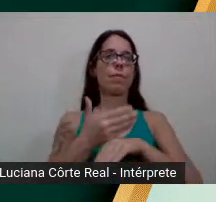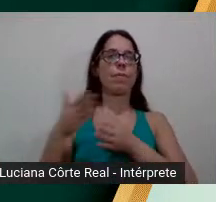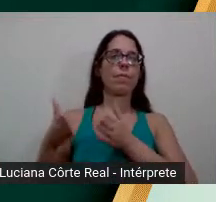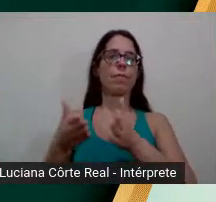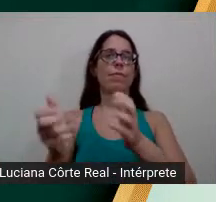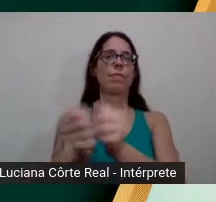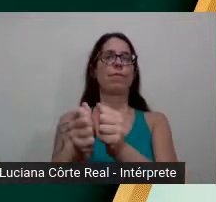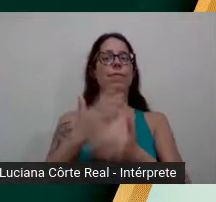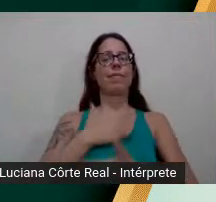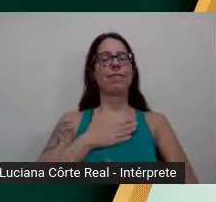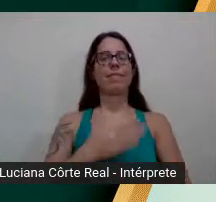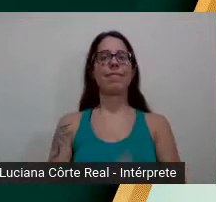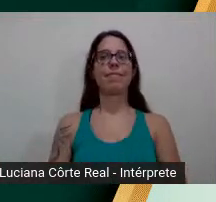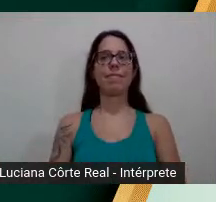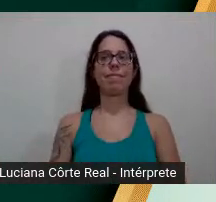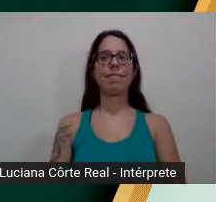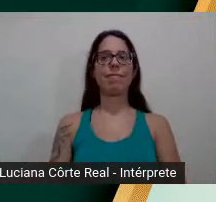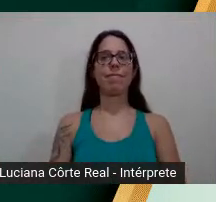comigo.